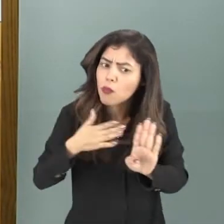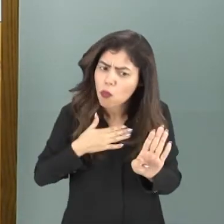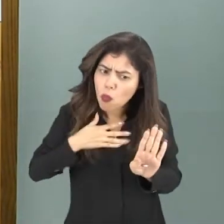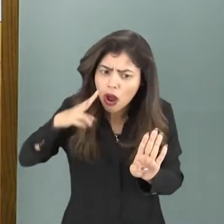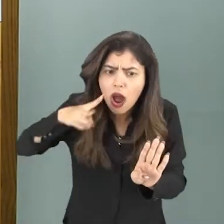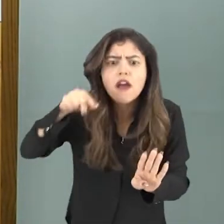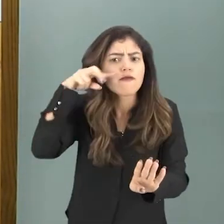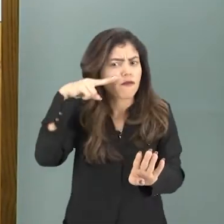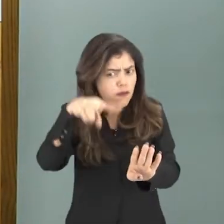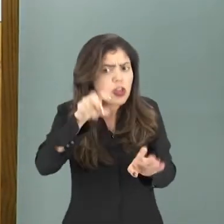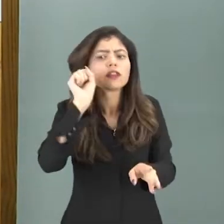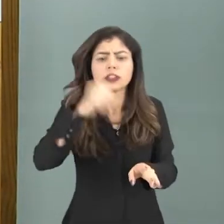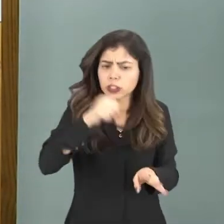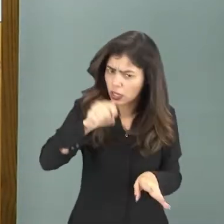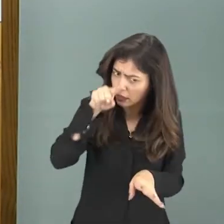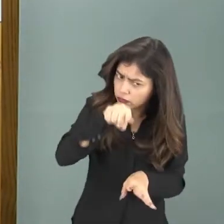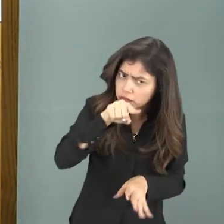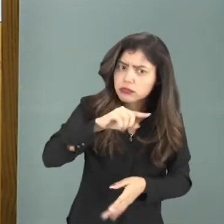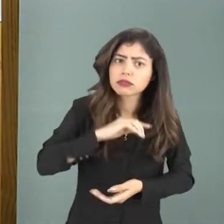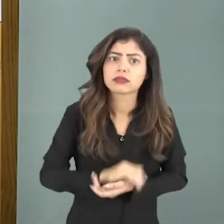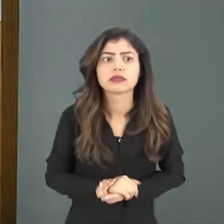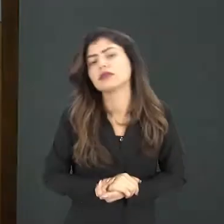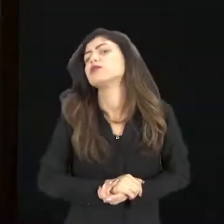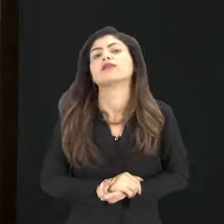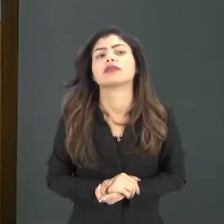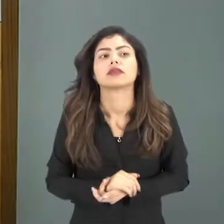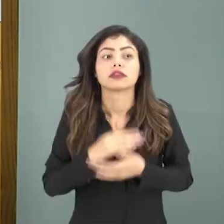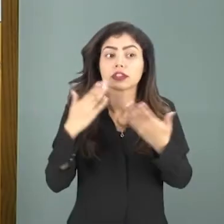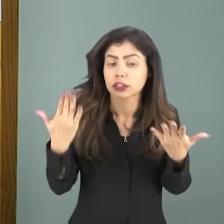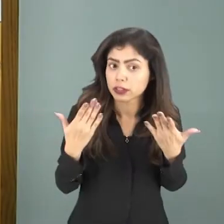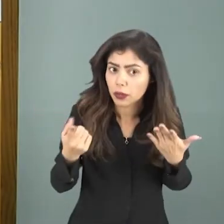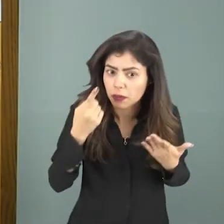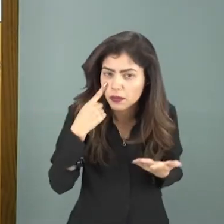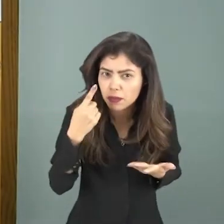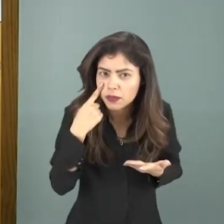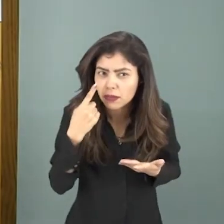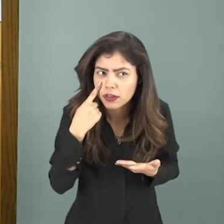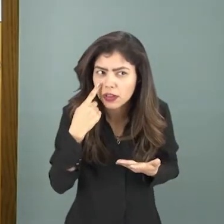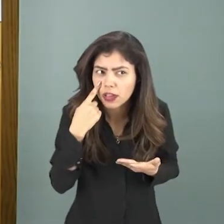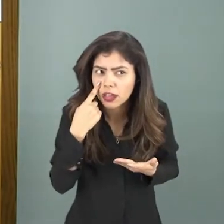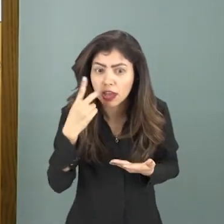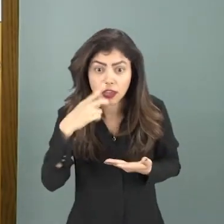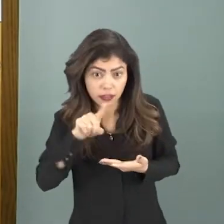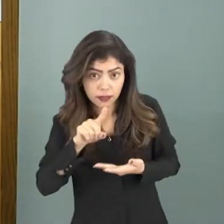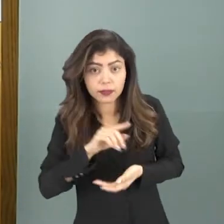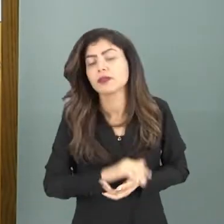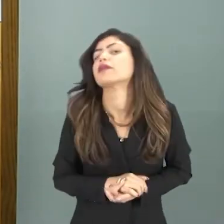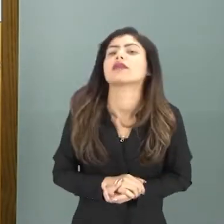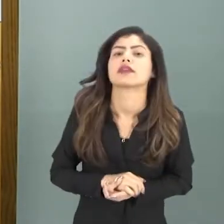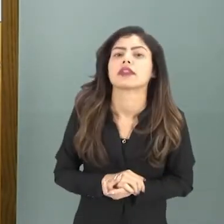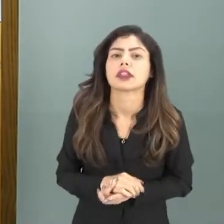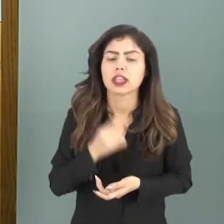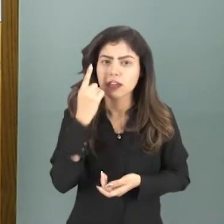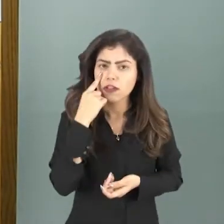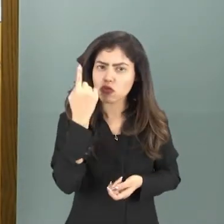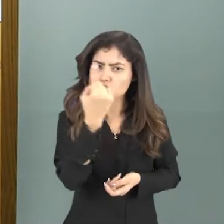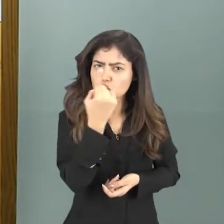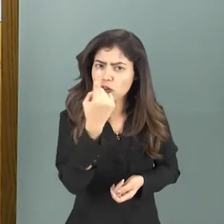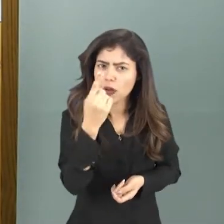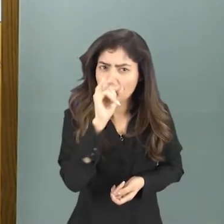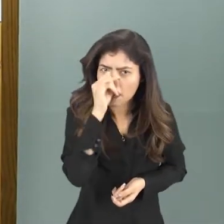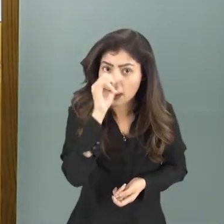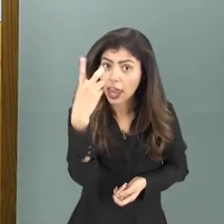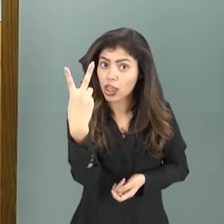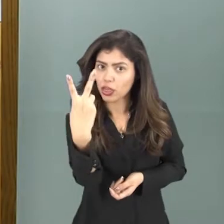Abra, porquinhos, eu sei que vocês estão aí. Então o lobo viu para onde o porquinho tinha ido. Em vez de